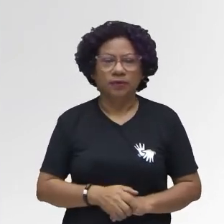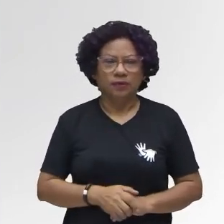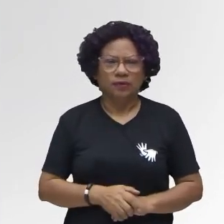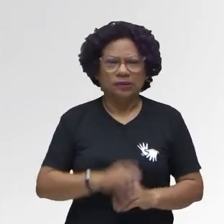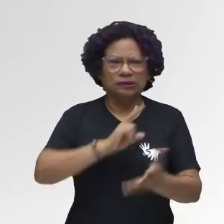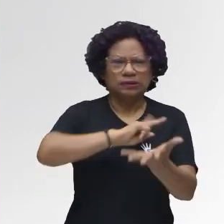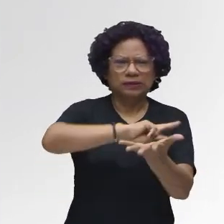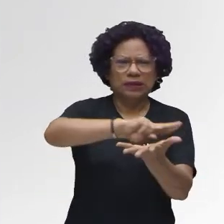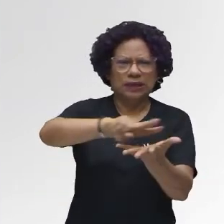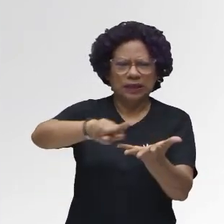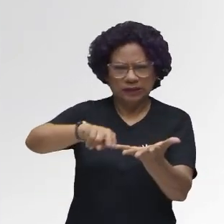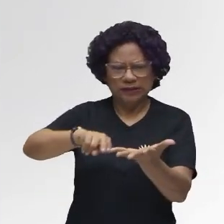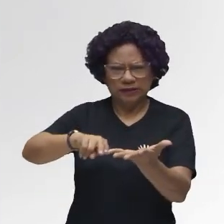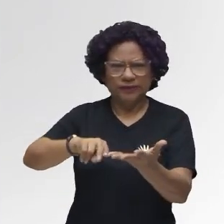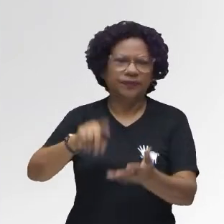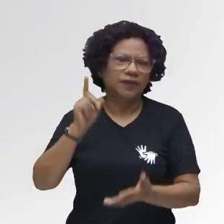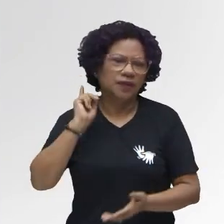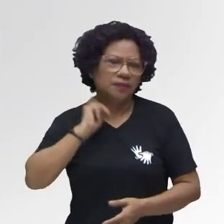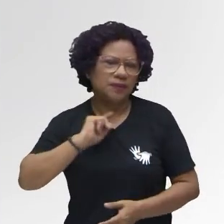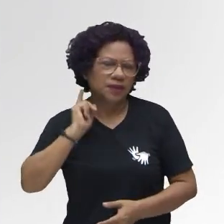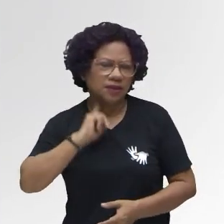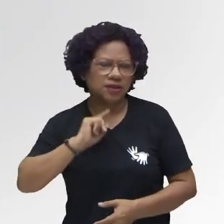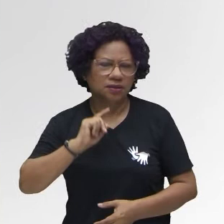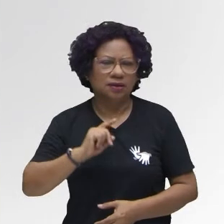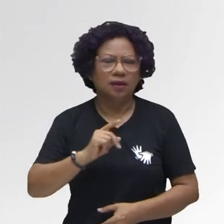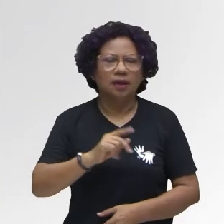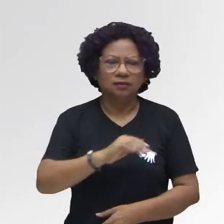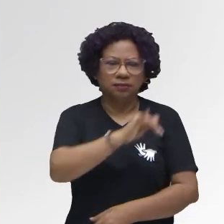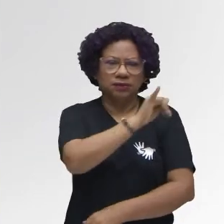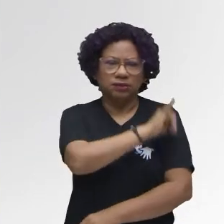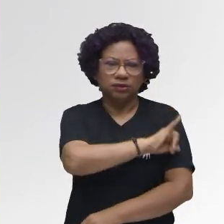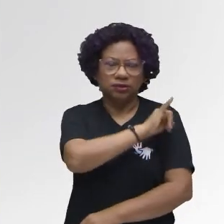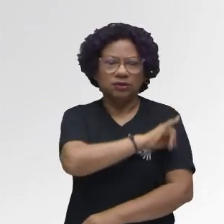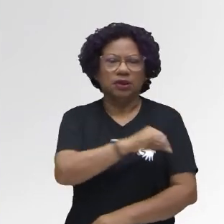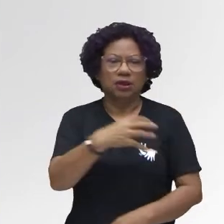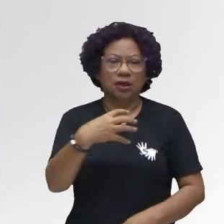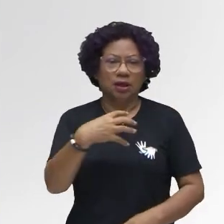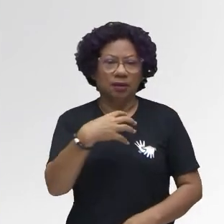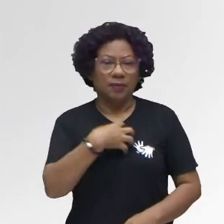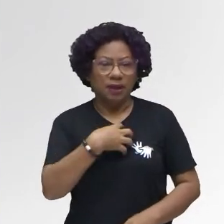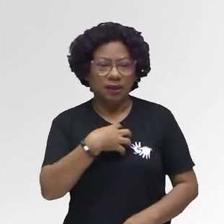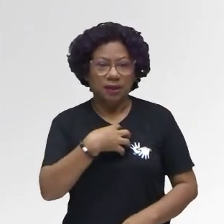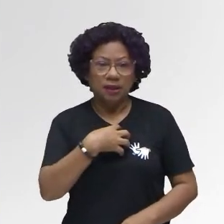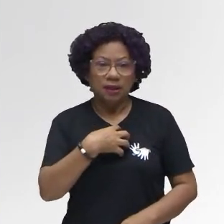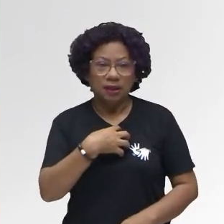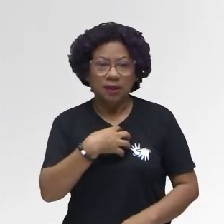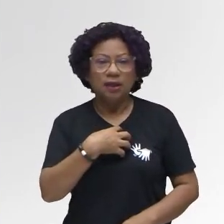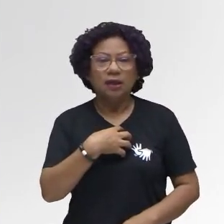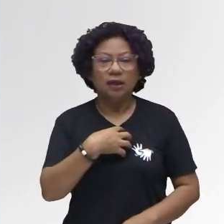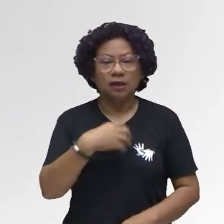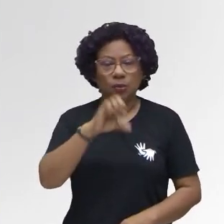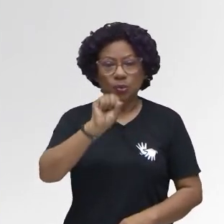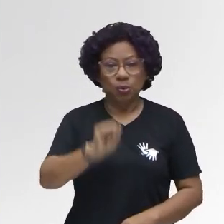nos estados do Sul, Paraná, Rio Grande do Sul, e ainda aqui em Manaus com nossa Zona